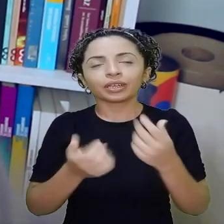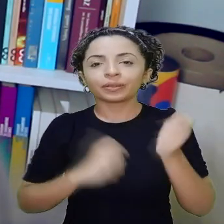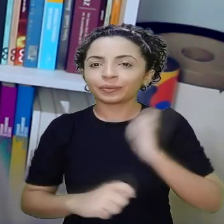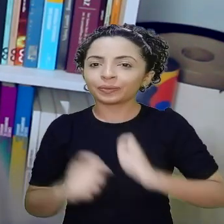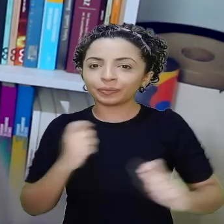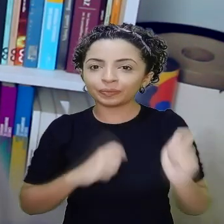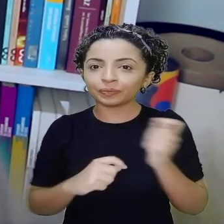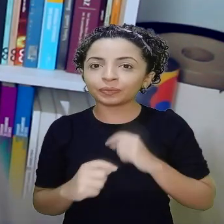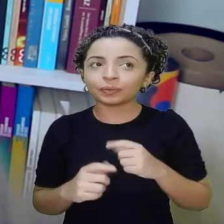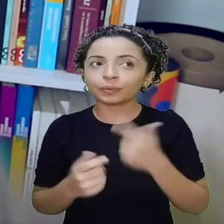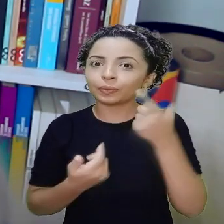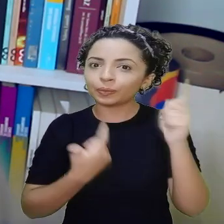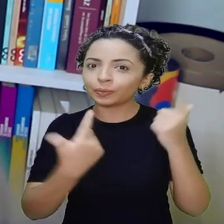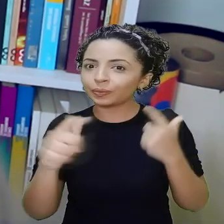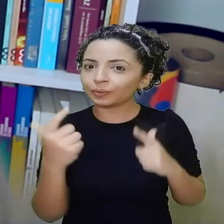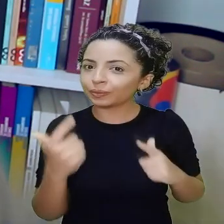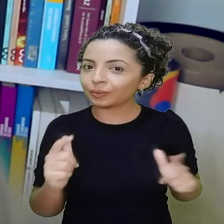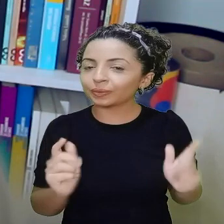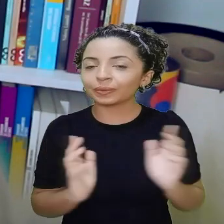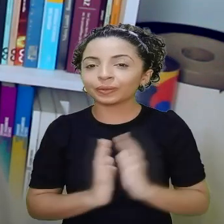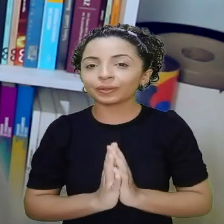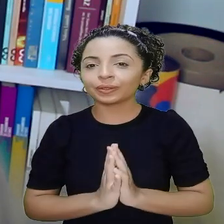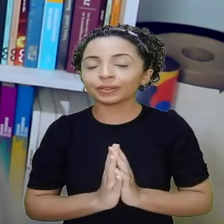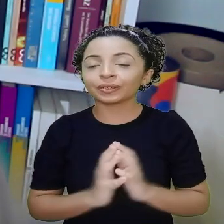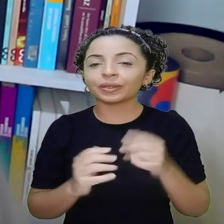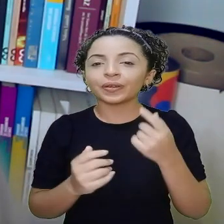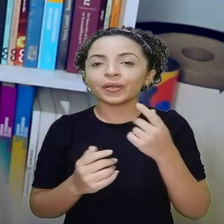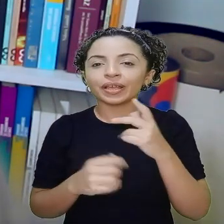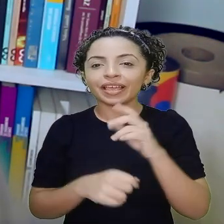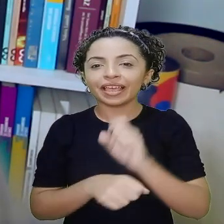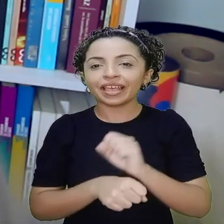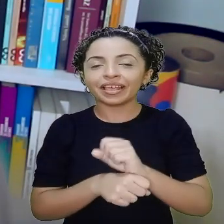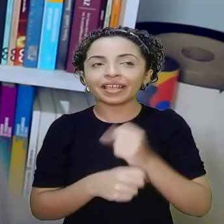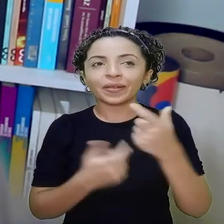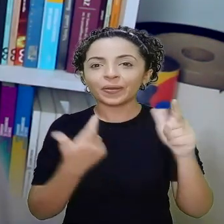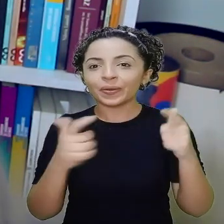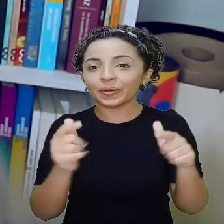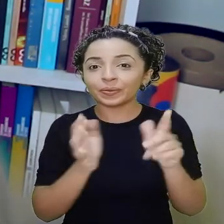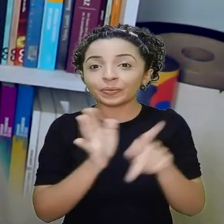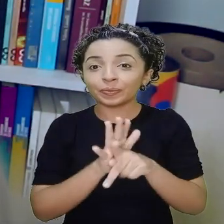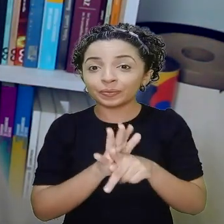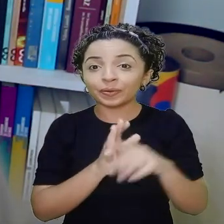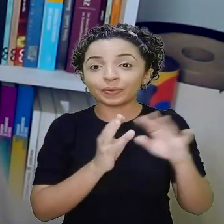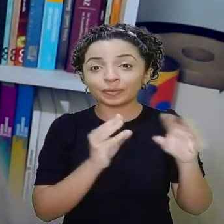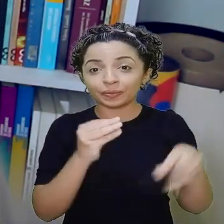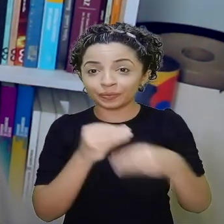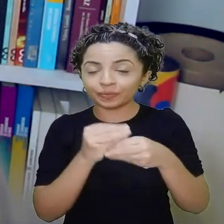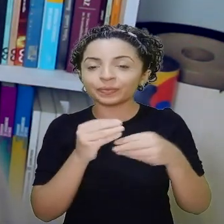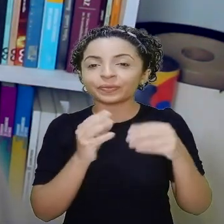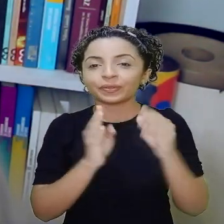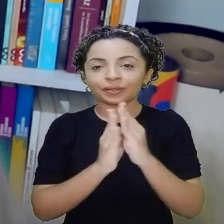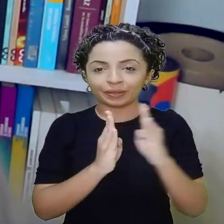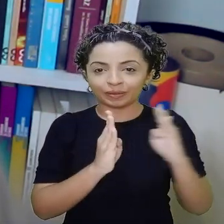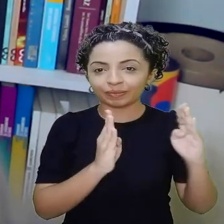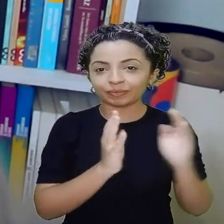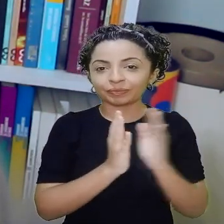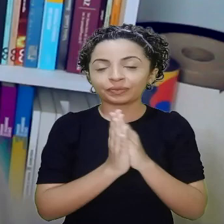gostei de conhecer essa prosa da Espanca, e estou ansioso para conhecer